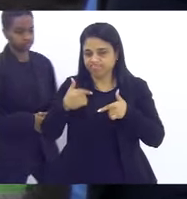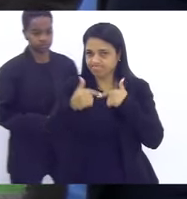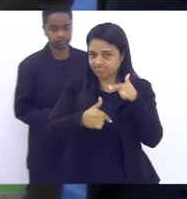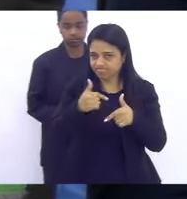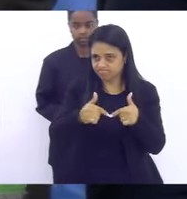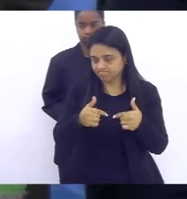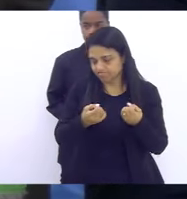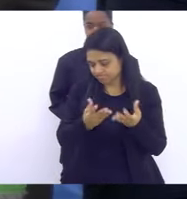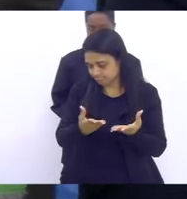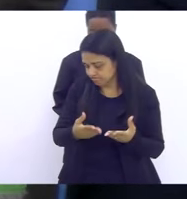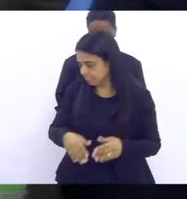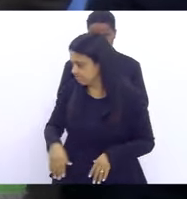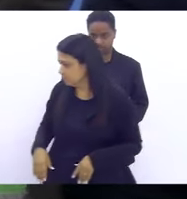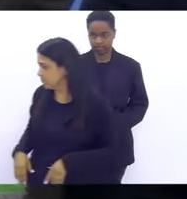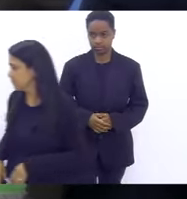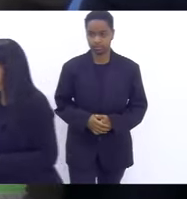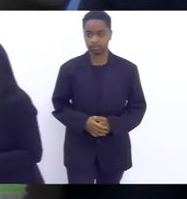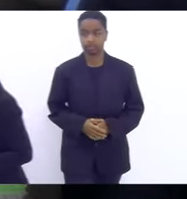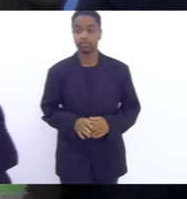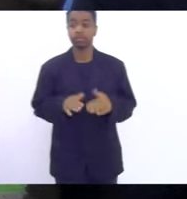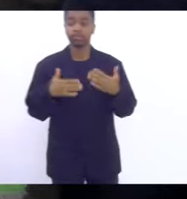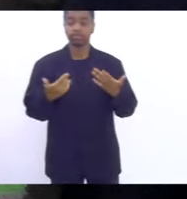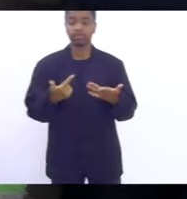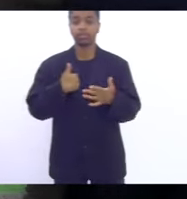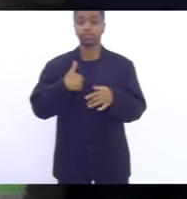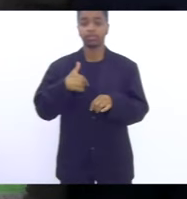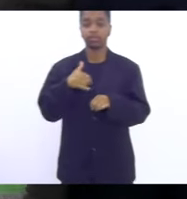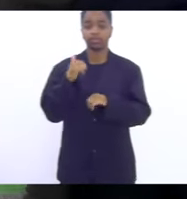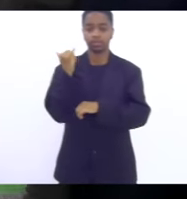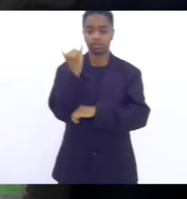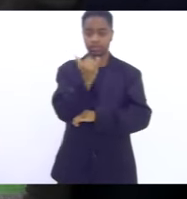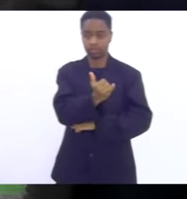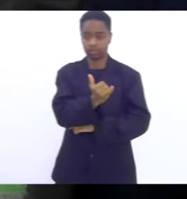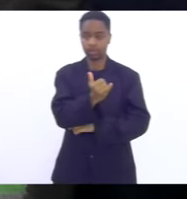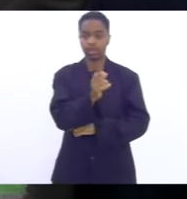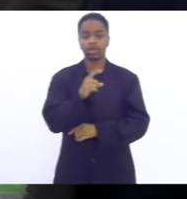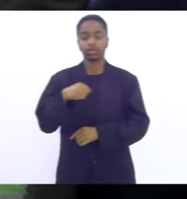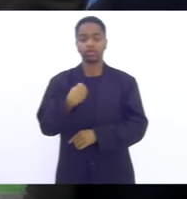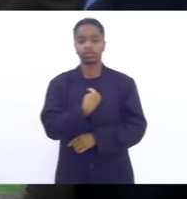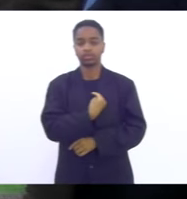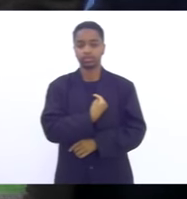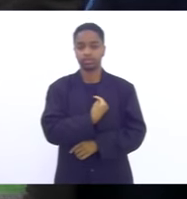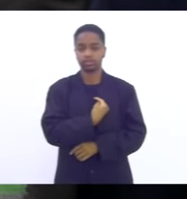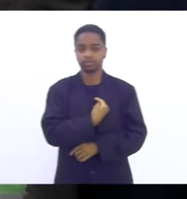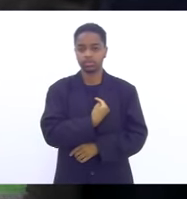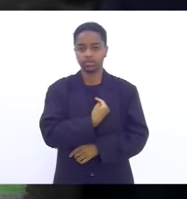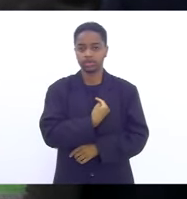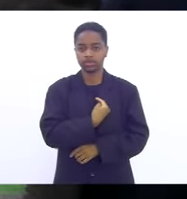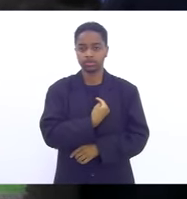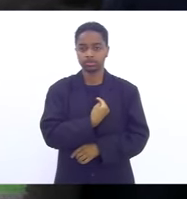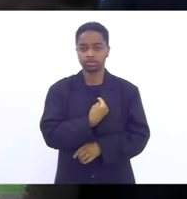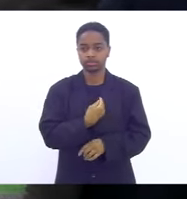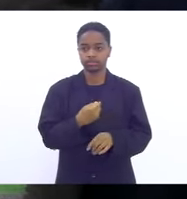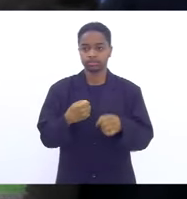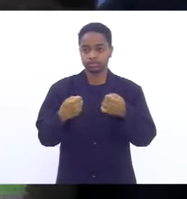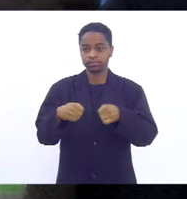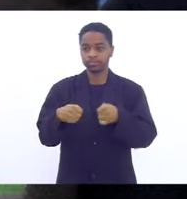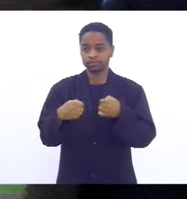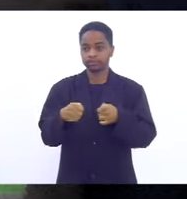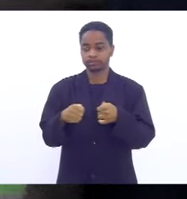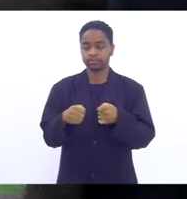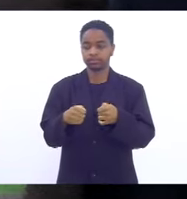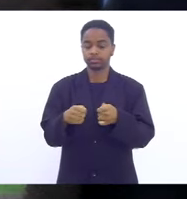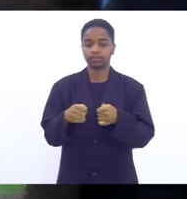aqui o meu encaminhamento à Vossa Excelência para que possamos sair daqui, não é em comissão, não, em comboio, se